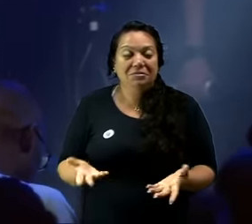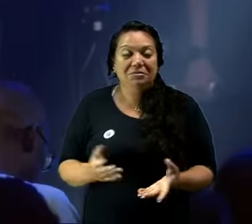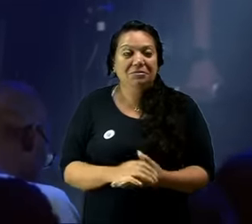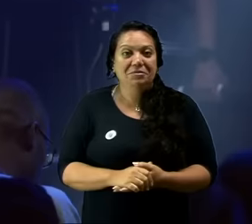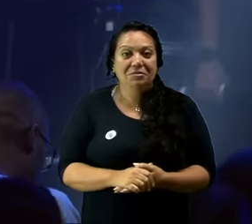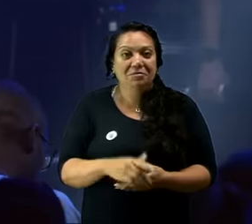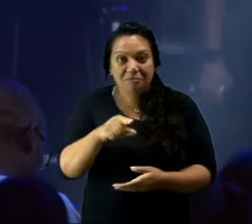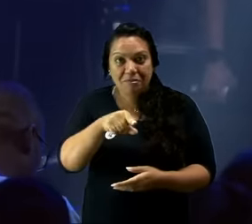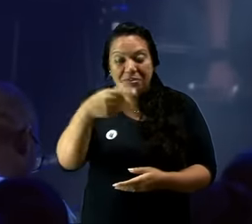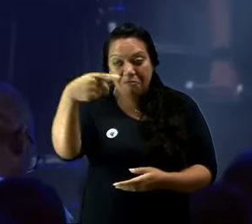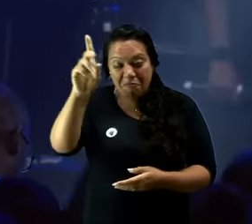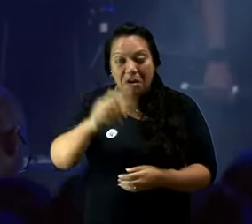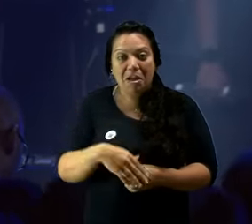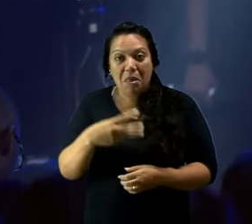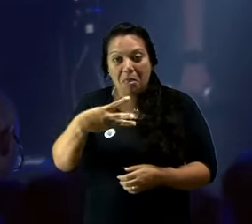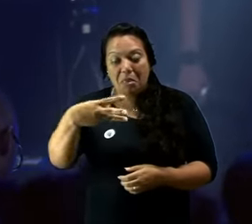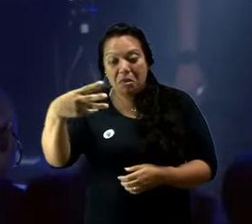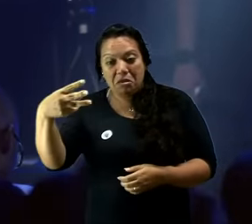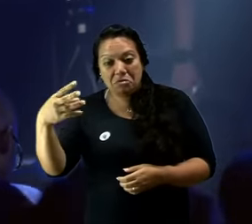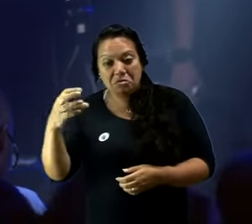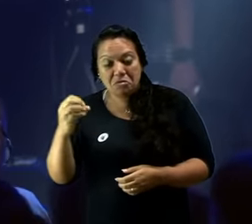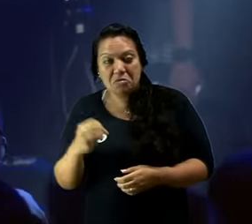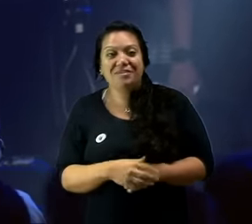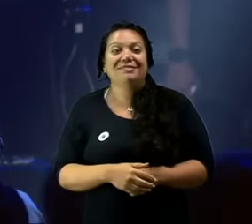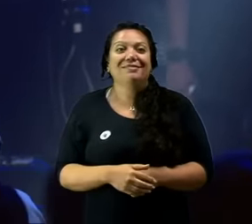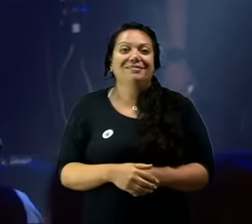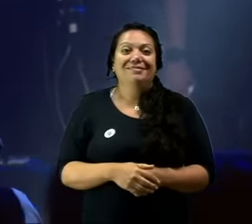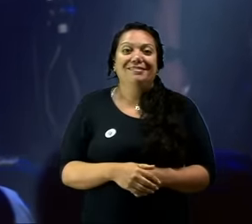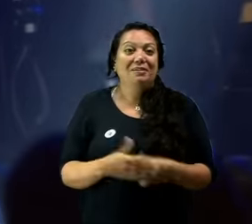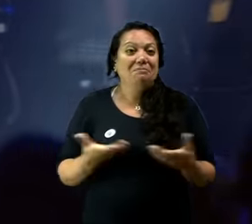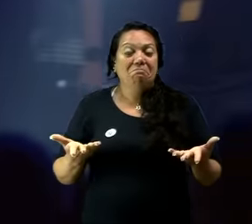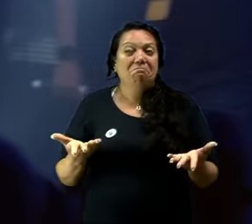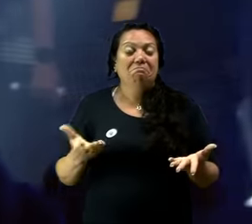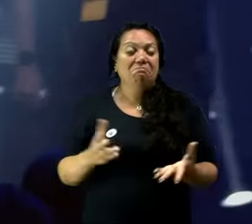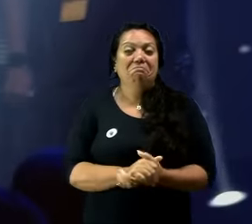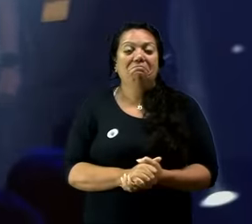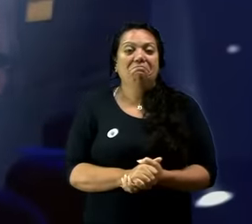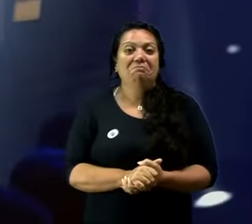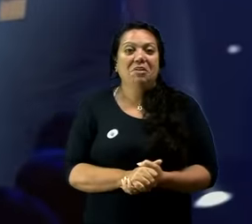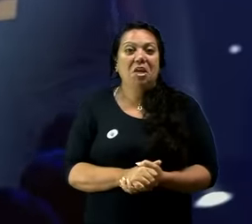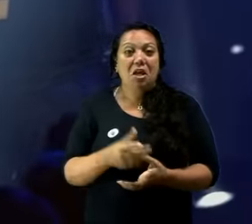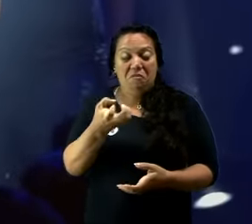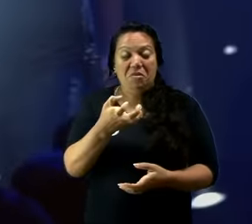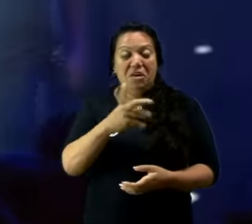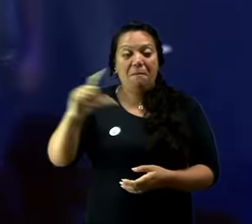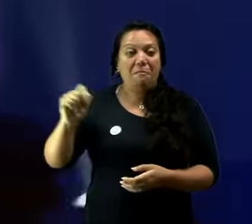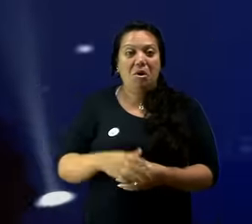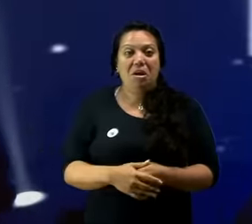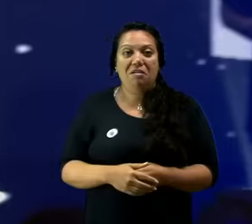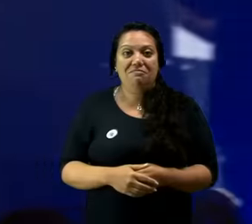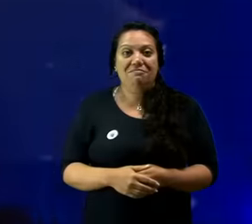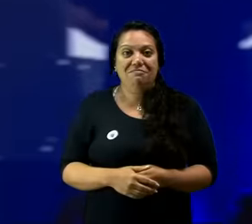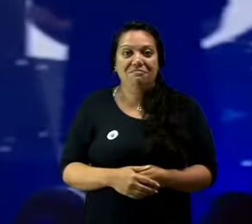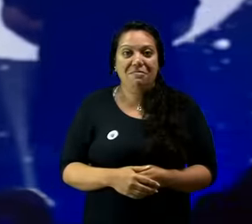não. Tá mó brisa aqui, tá mó clima bom, vou sair nada.